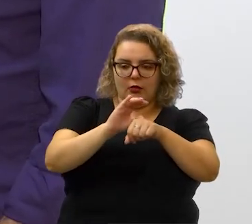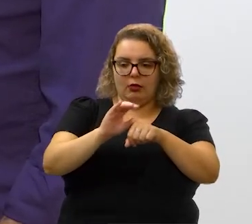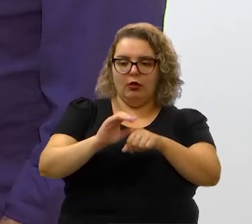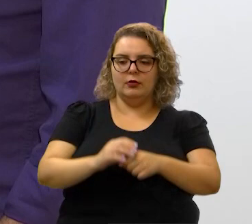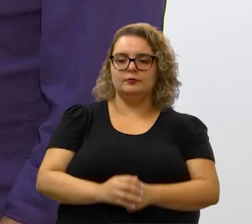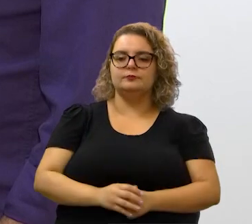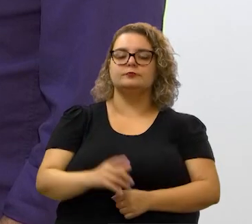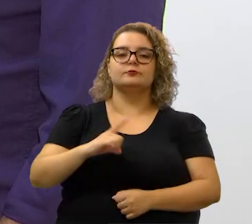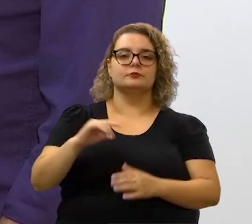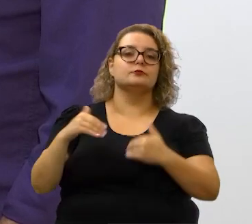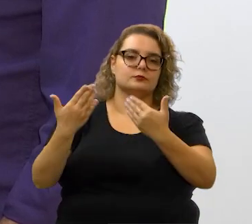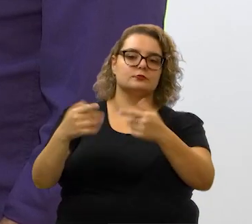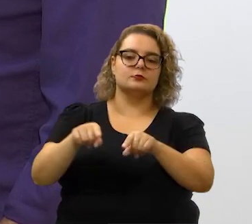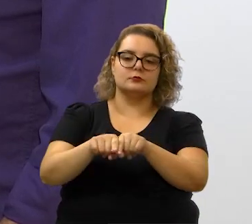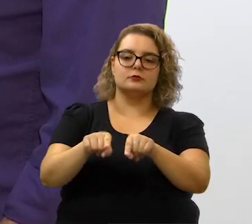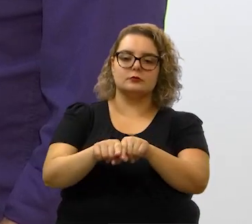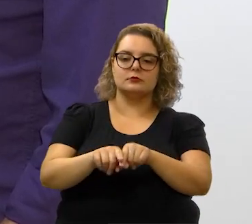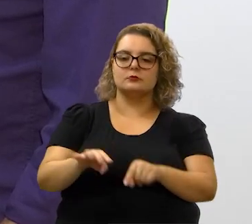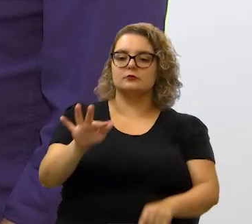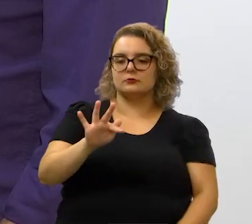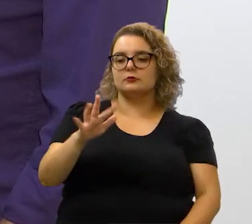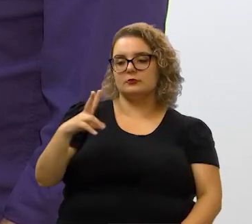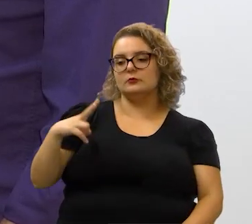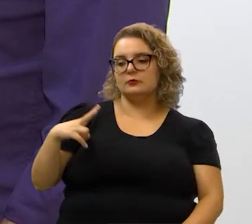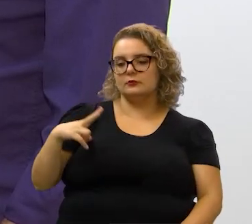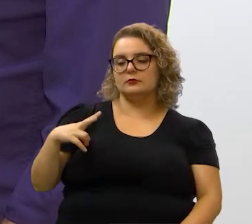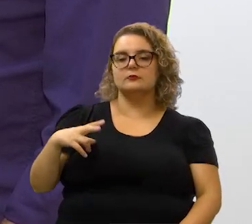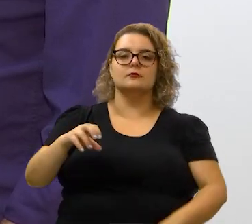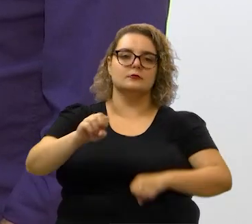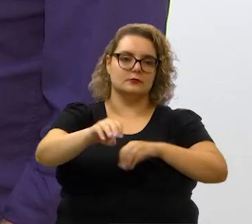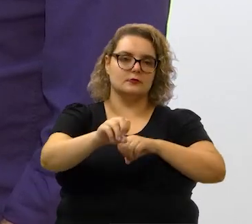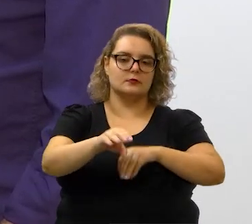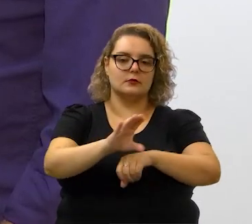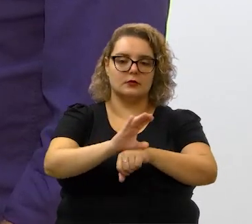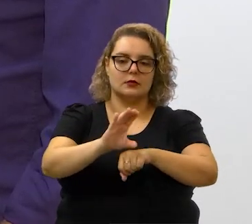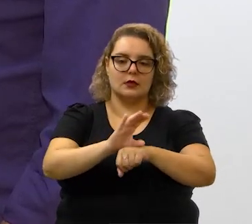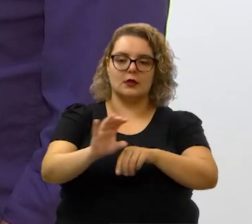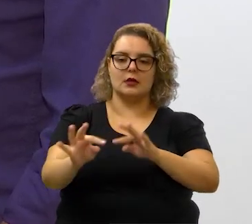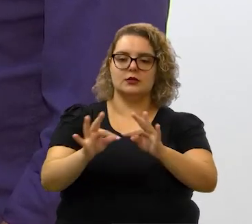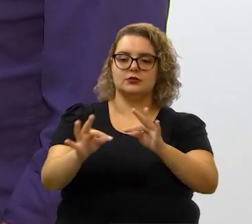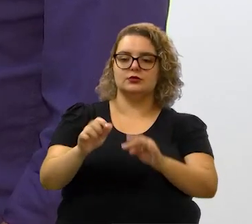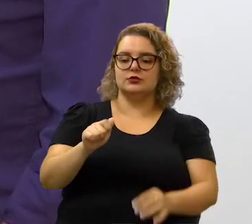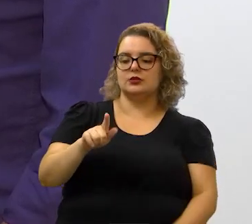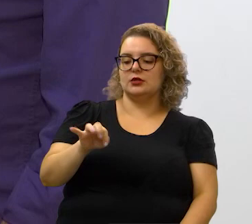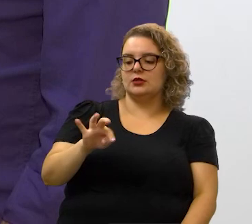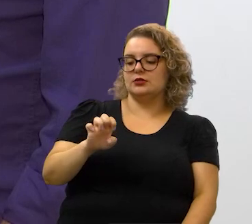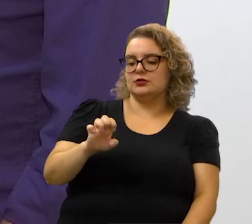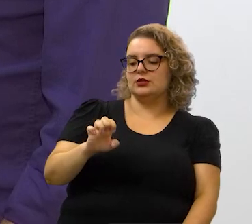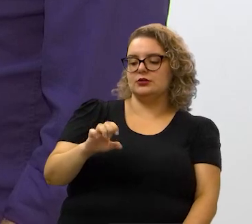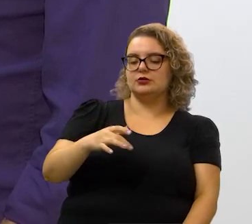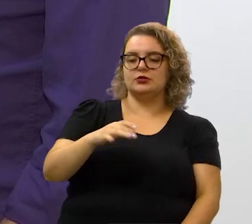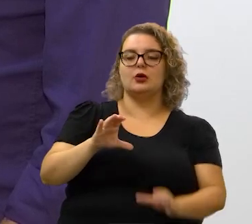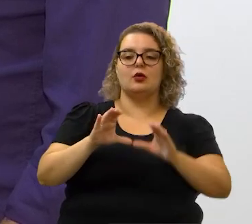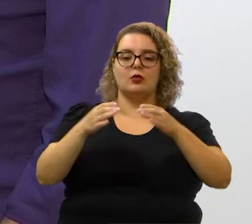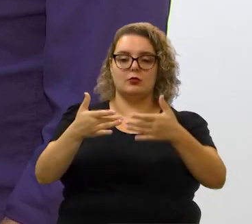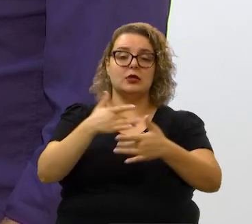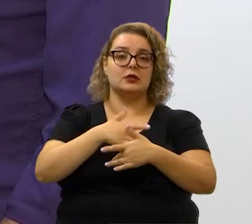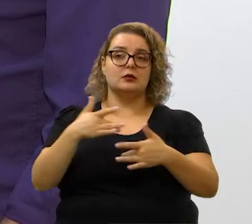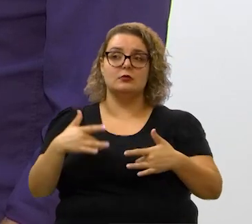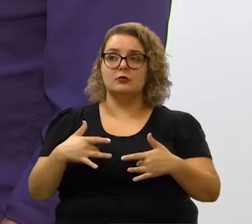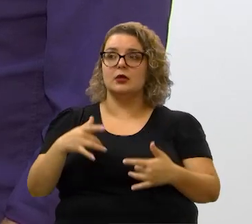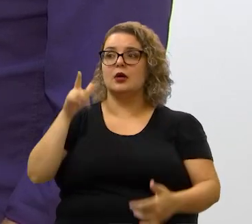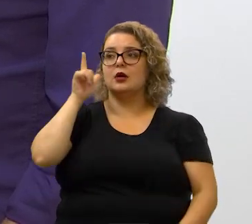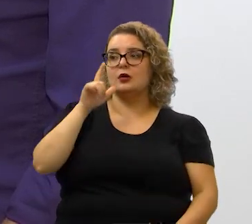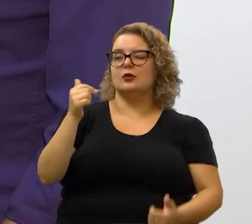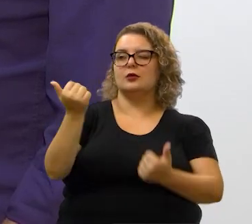esse curso ele tem externo também, uhum. Faculdades particulares dão esse curso de técnico de agente comunitário de saúde. Para